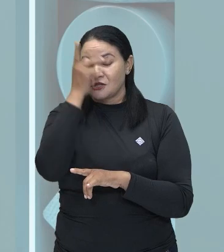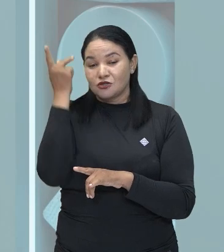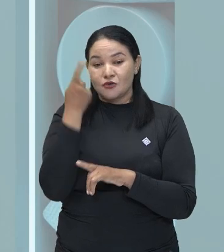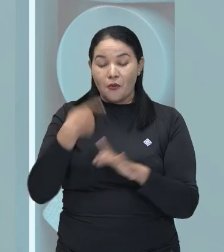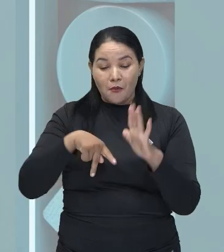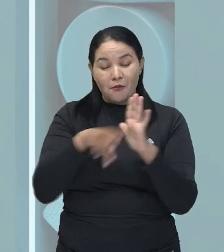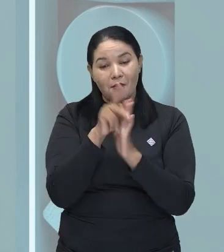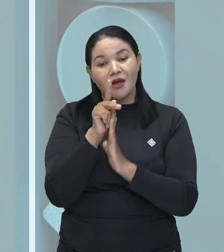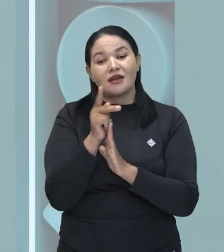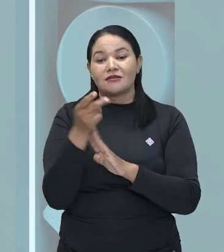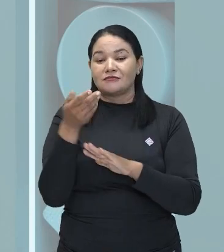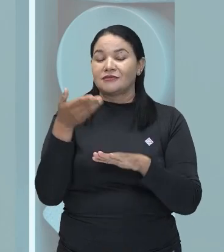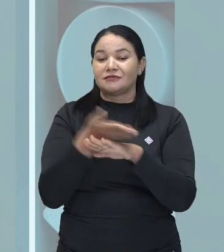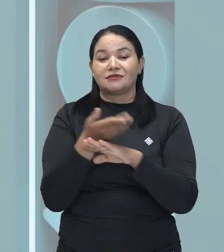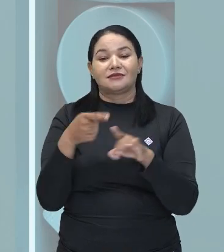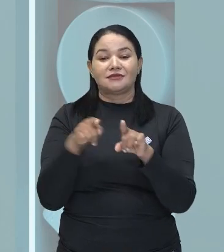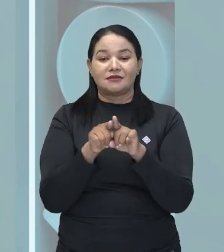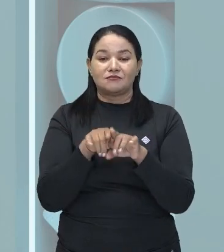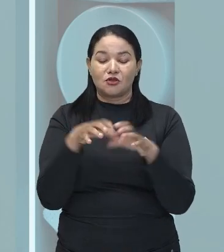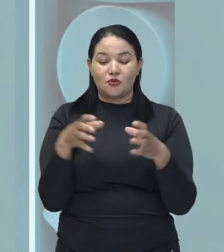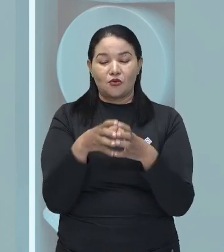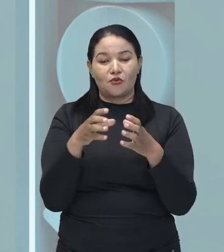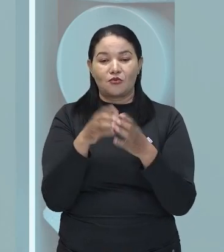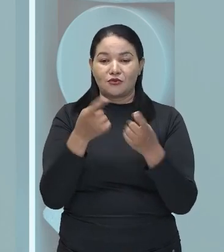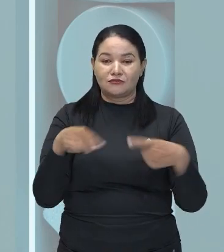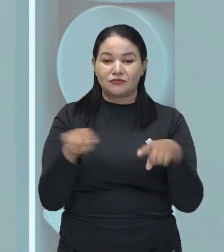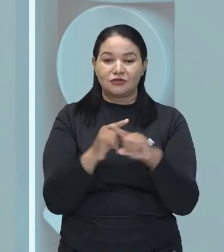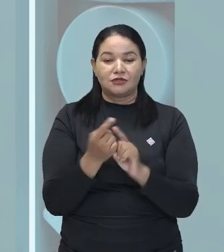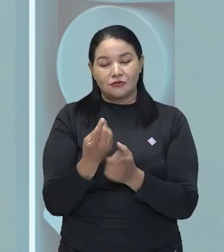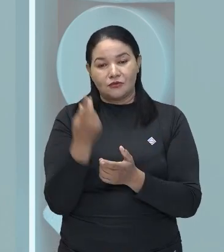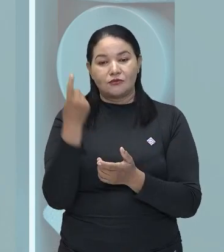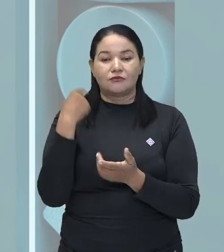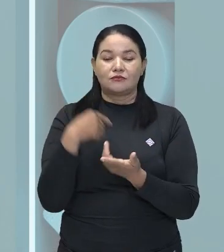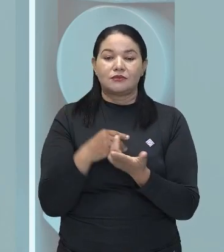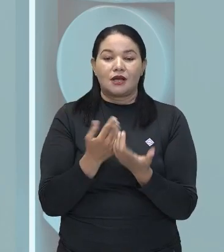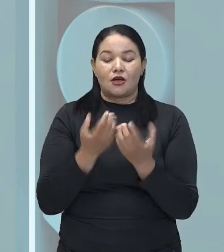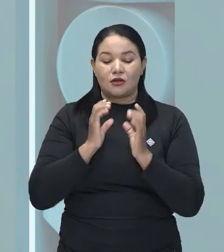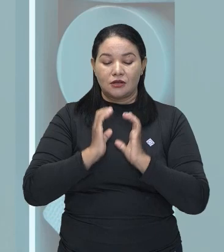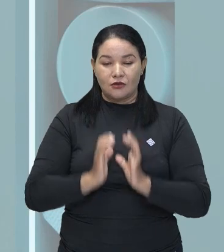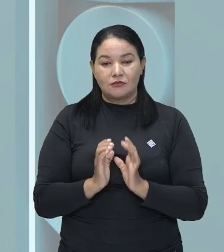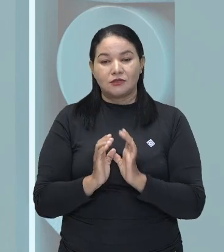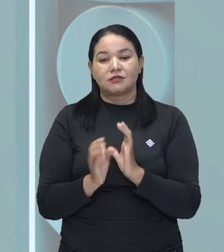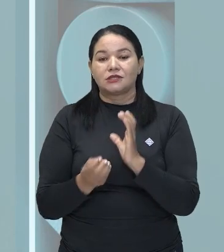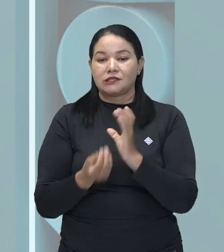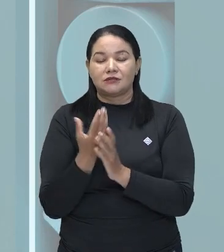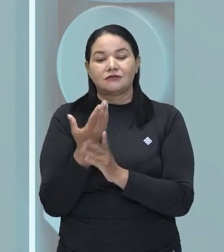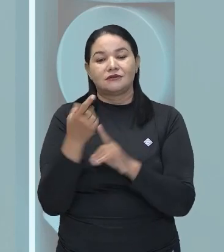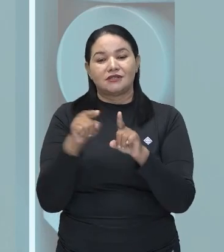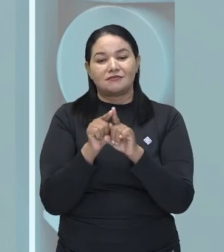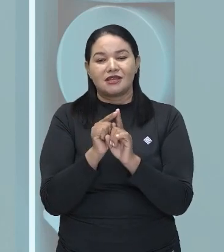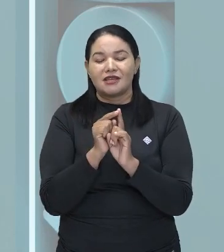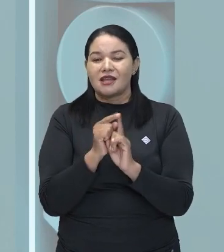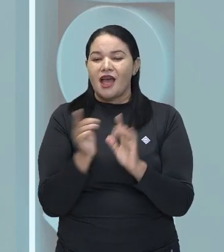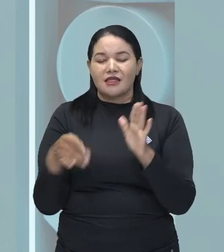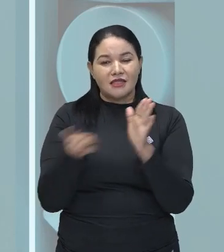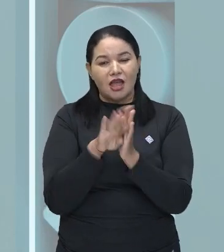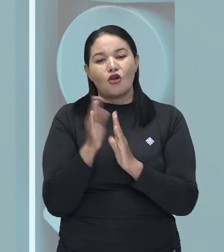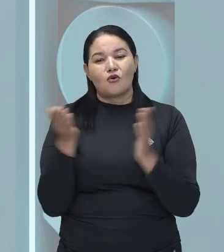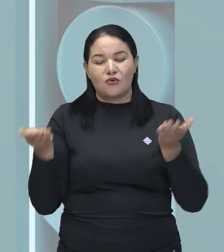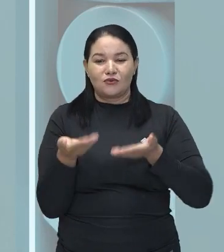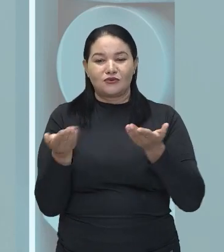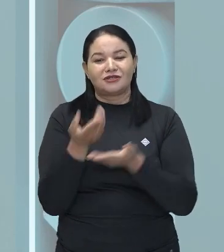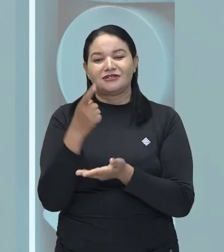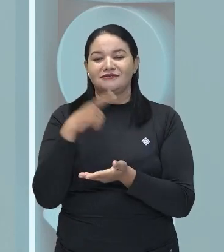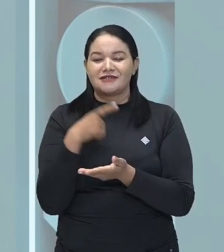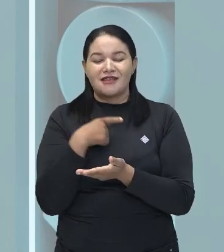Jovem Guarda, que foi um movimento musical comportamental brasileiro, que até hoje ele traz, né,